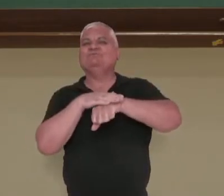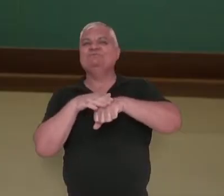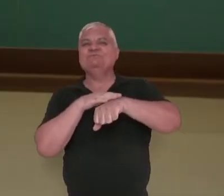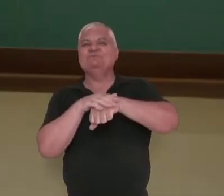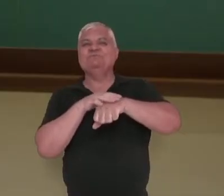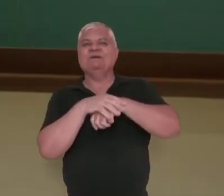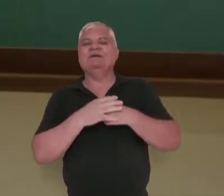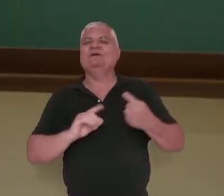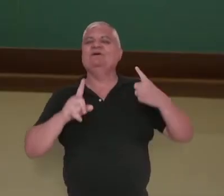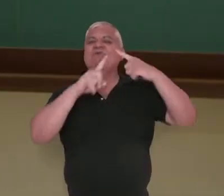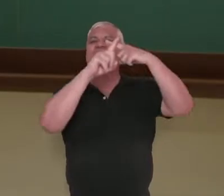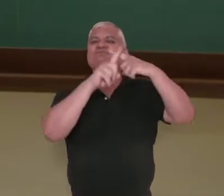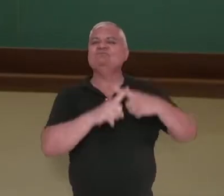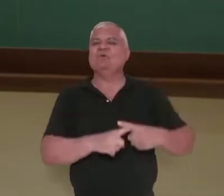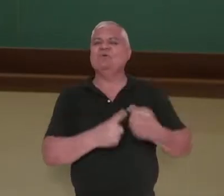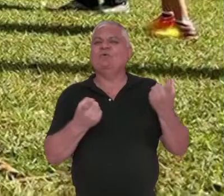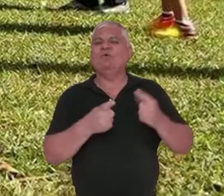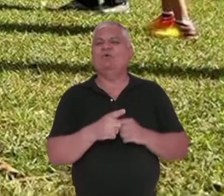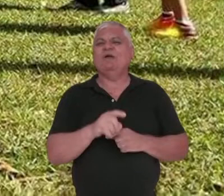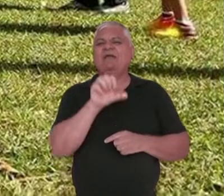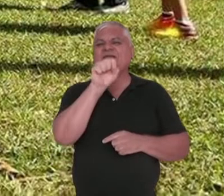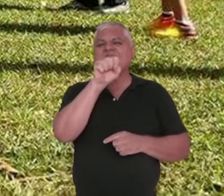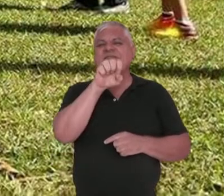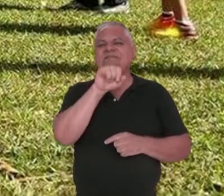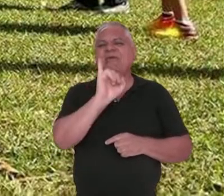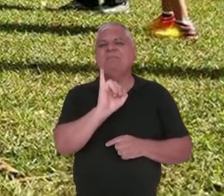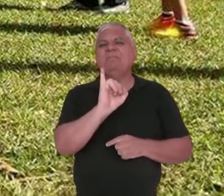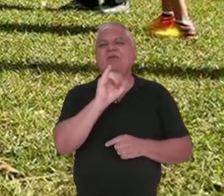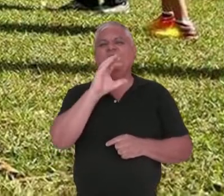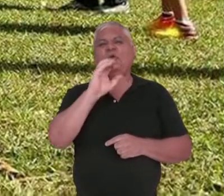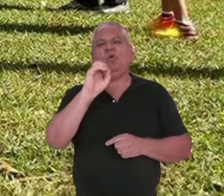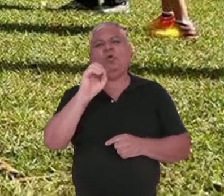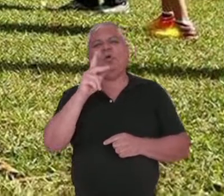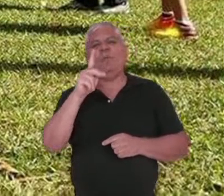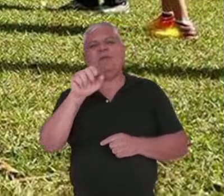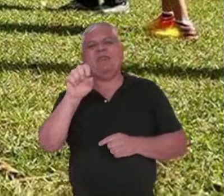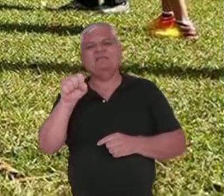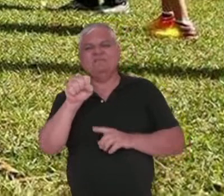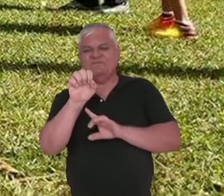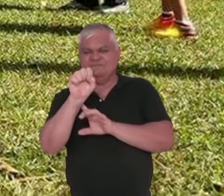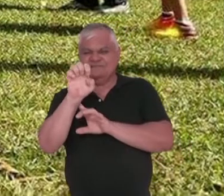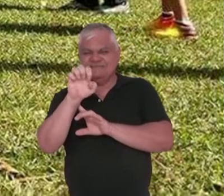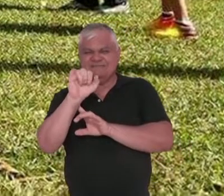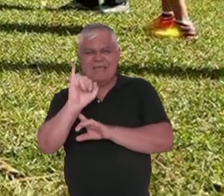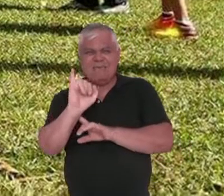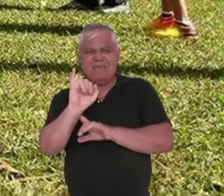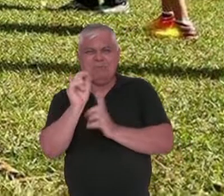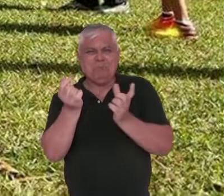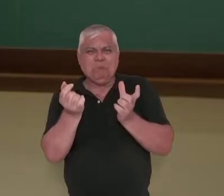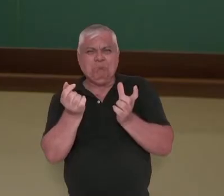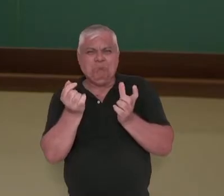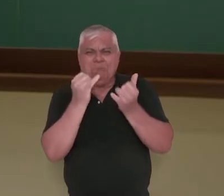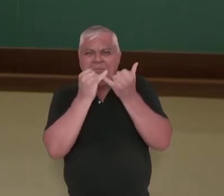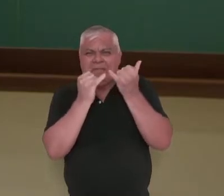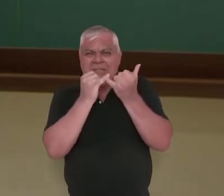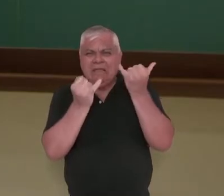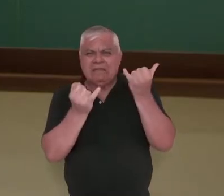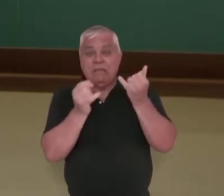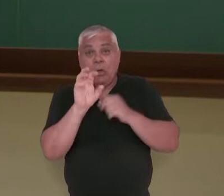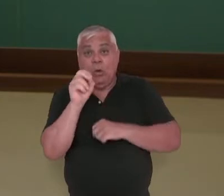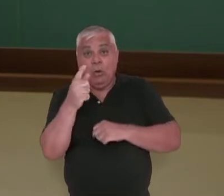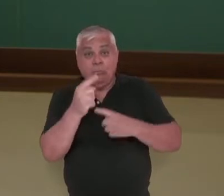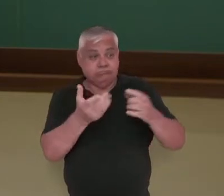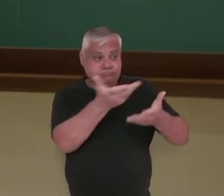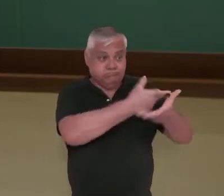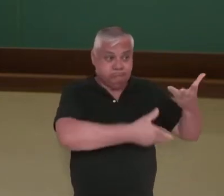pouquinho sobre os jogos semi-cooperativos. Como assim semi-cooperativos? Ou um jogo é cooperativo ou não